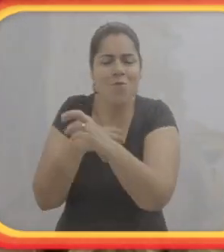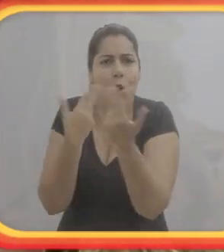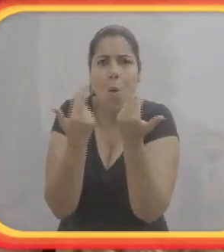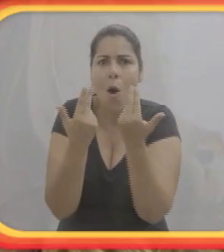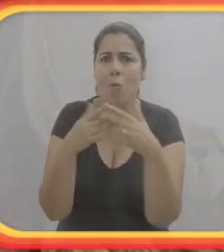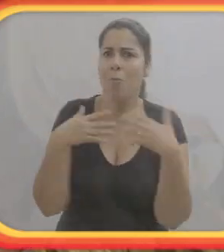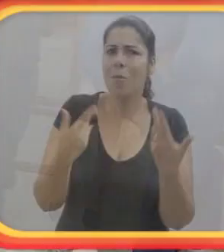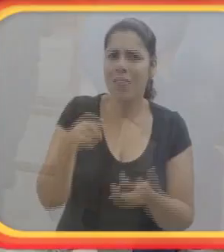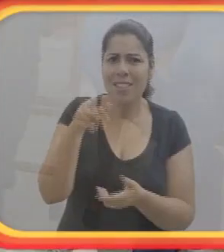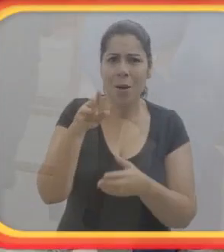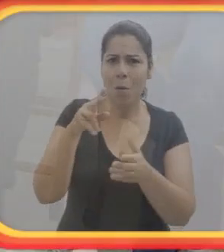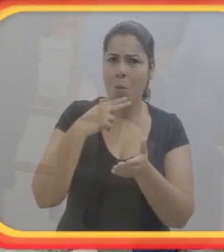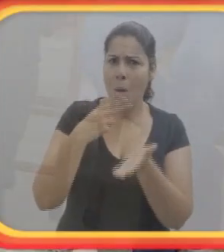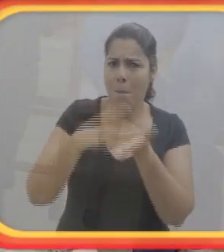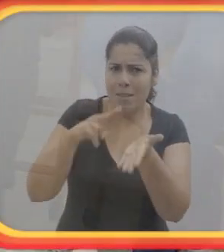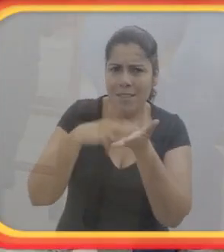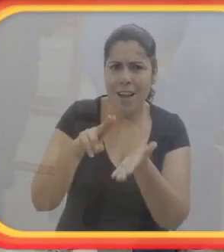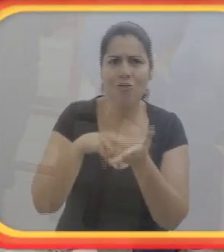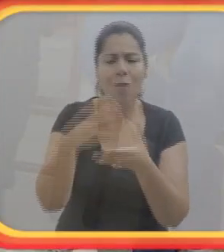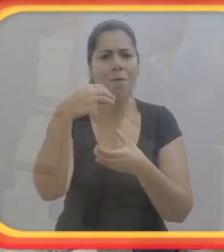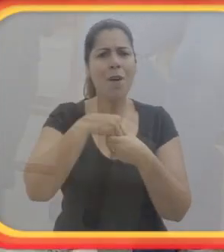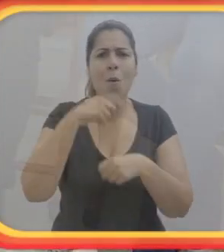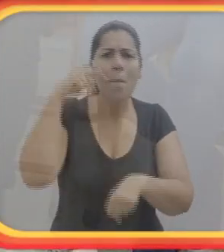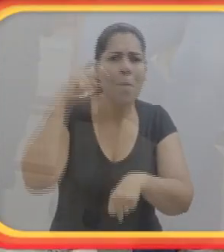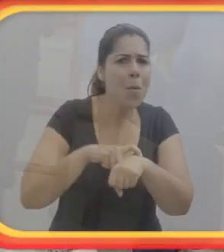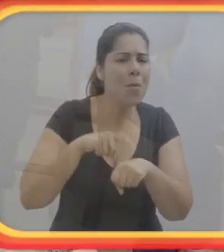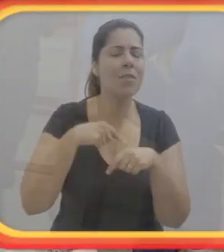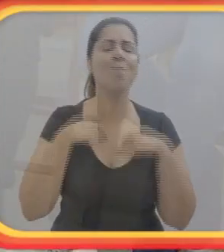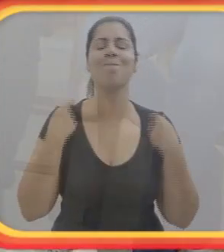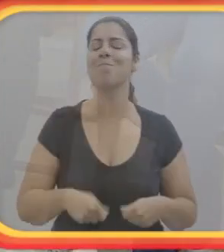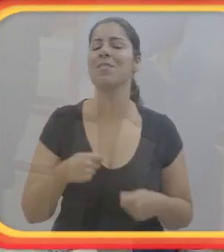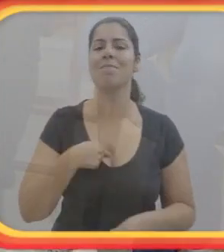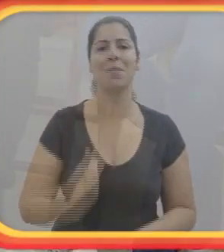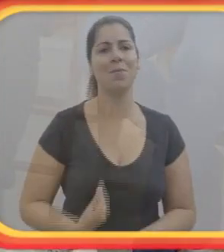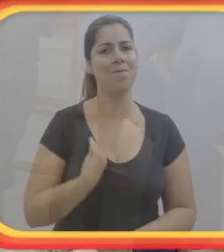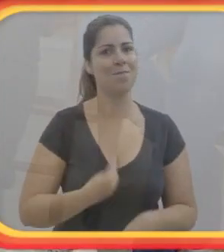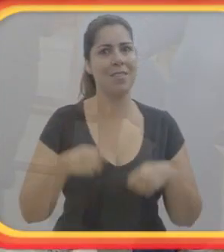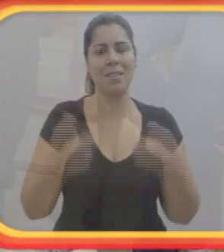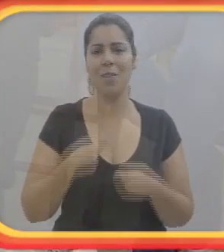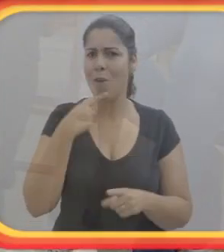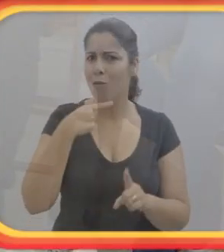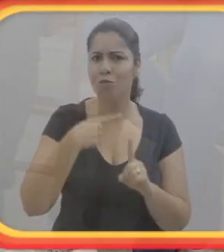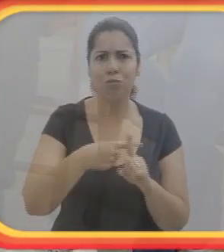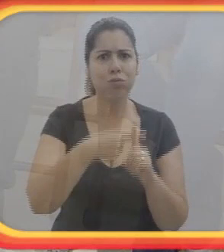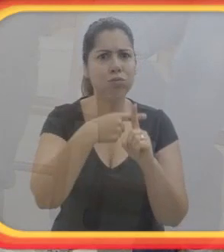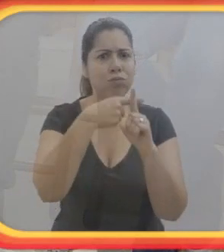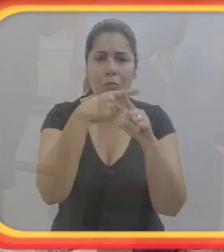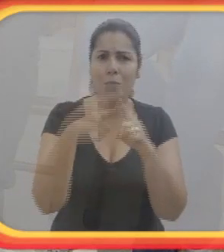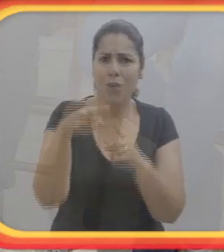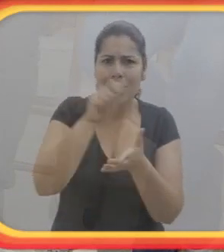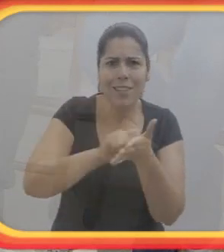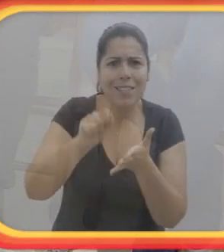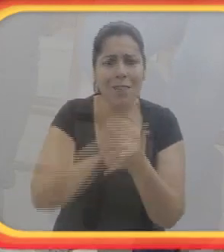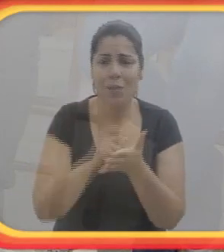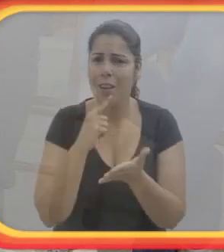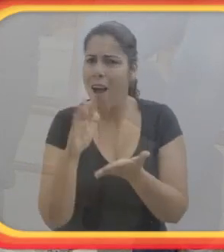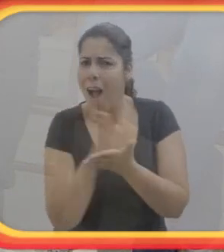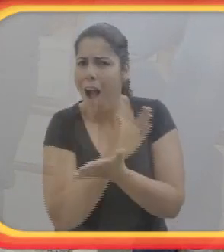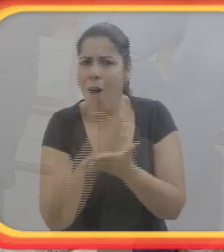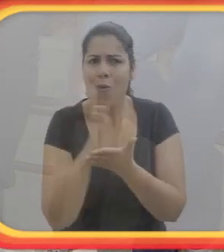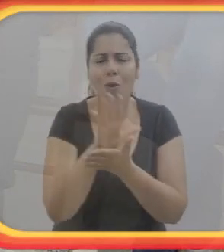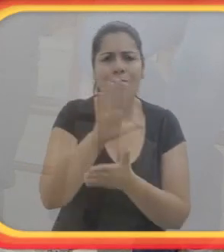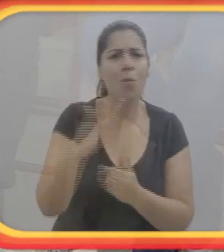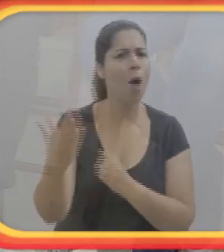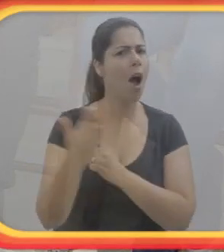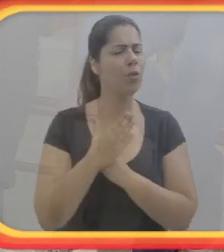história, parece que você leu o que eu passei. E eu falei, caramba, então as pessoas gostam do que eu escrevo.